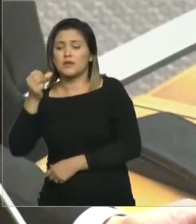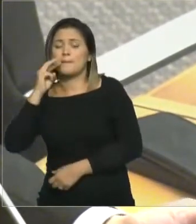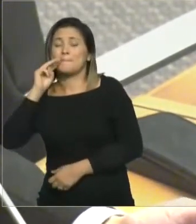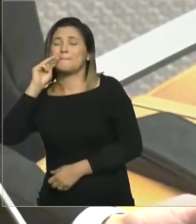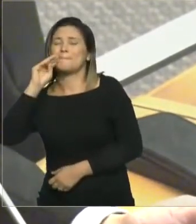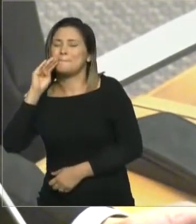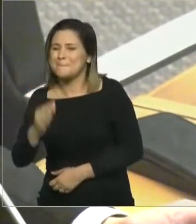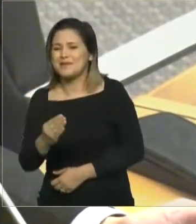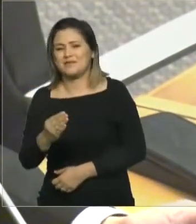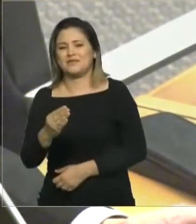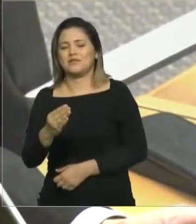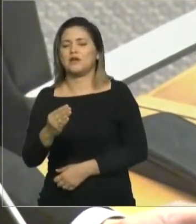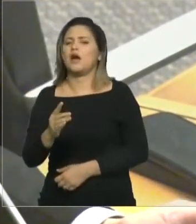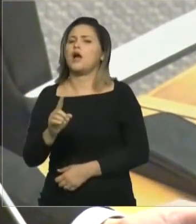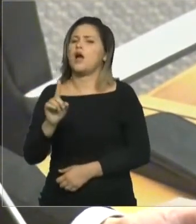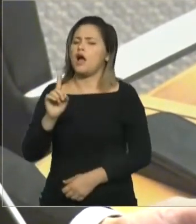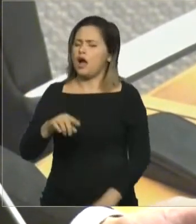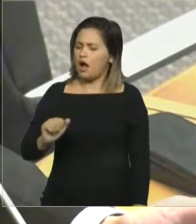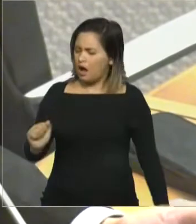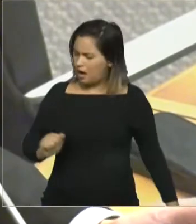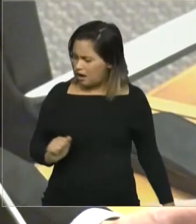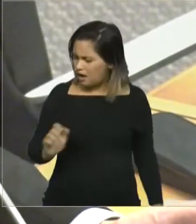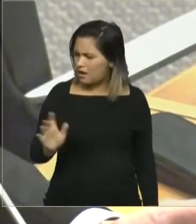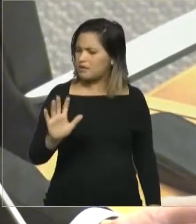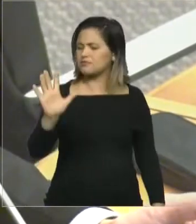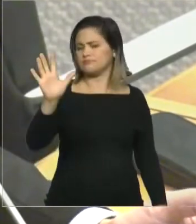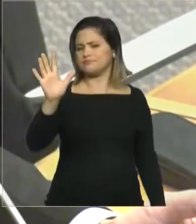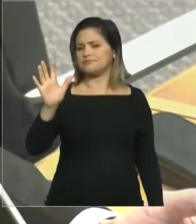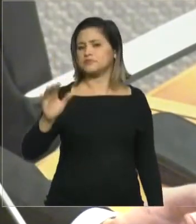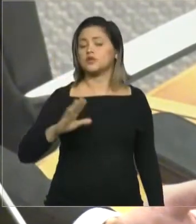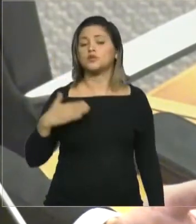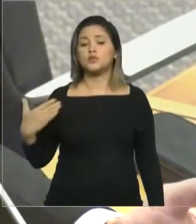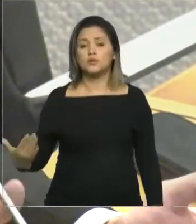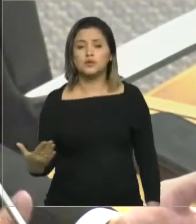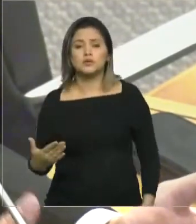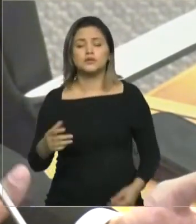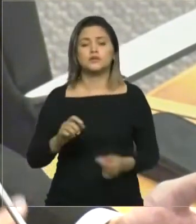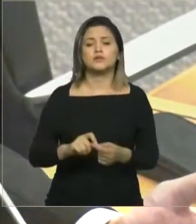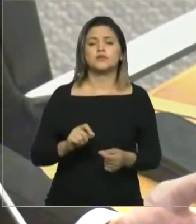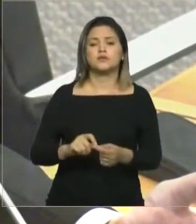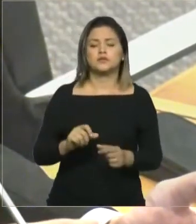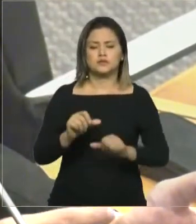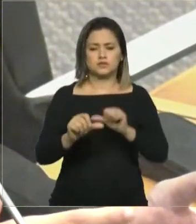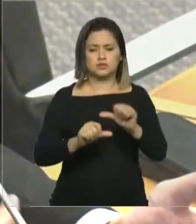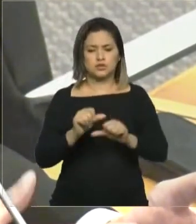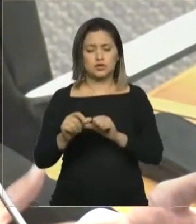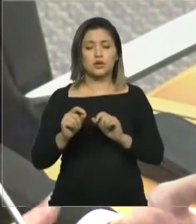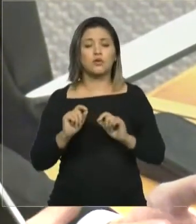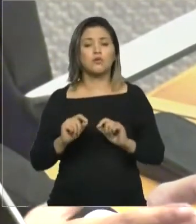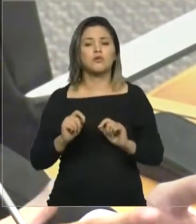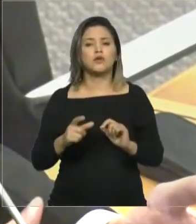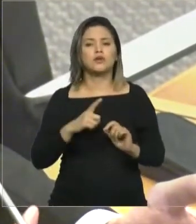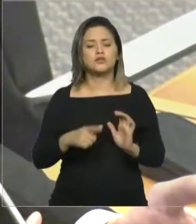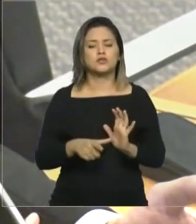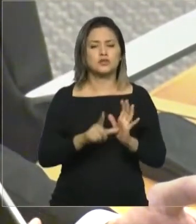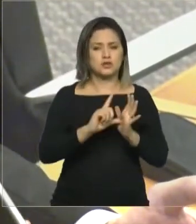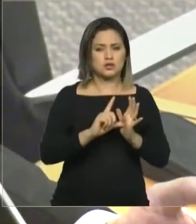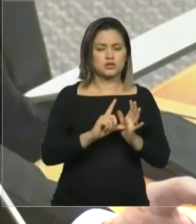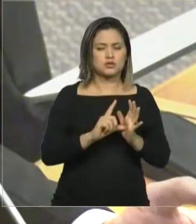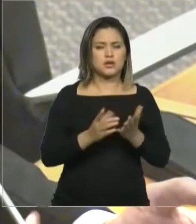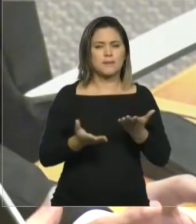fazer essa transição, que o que foi feito, na verdade, anteriormente, foi o quê? Foi a média